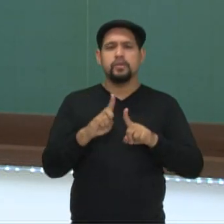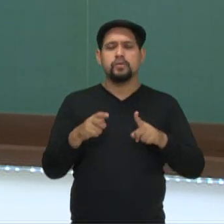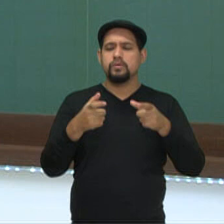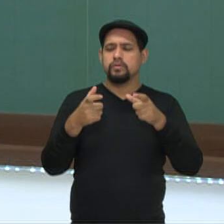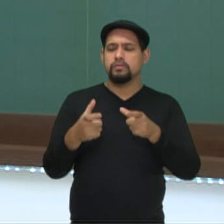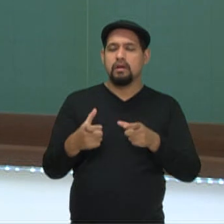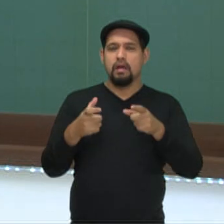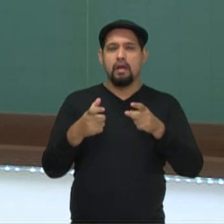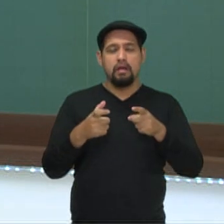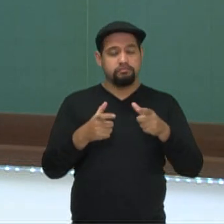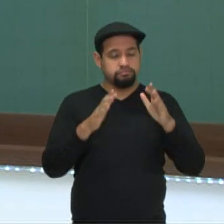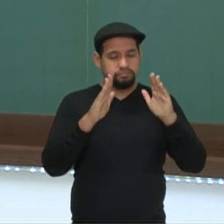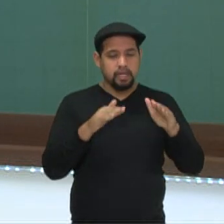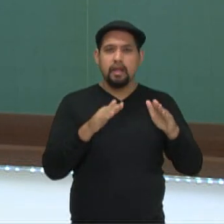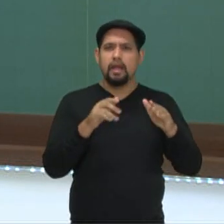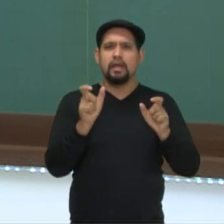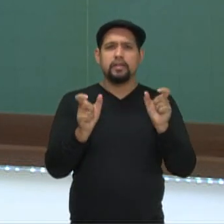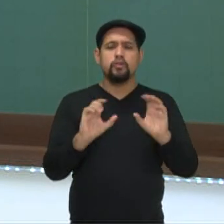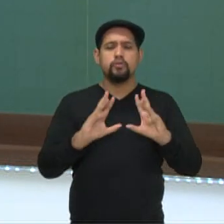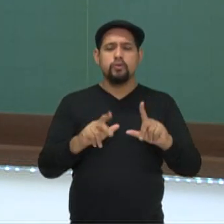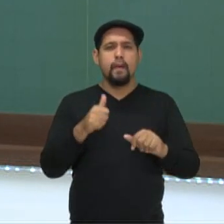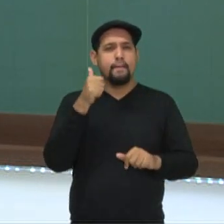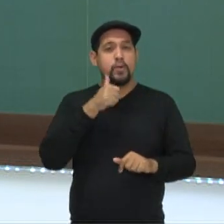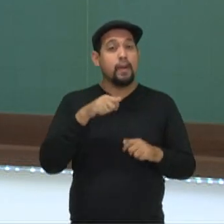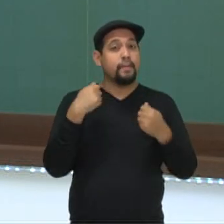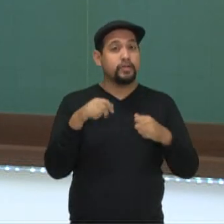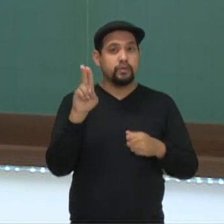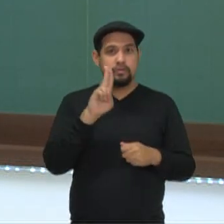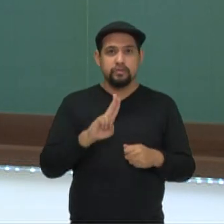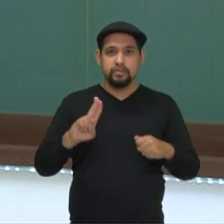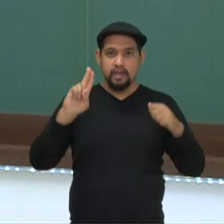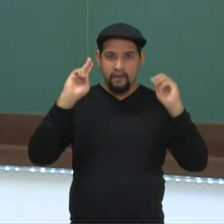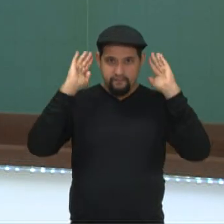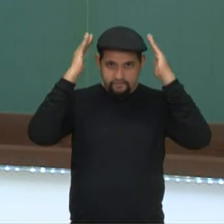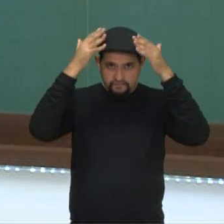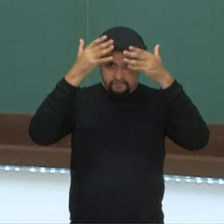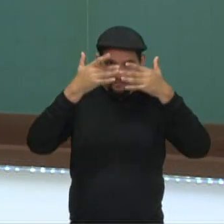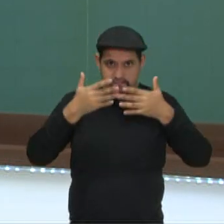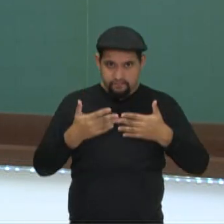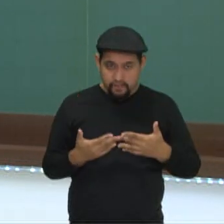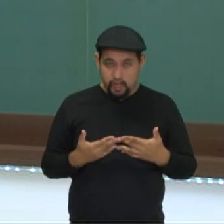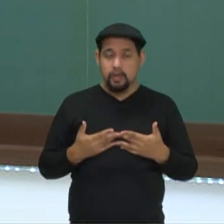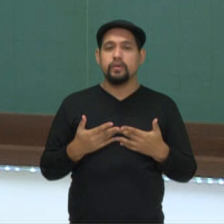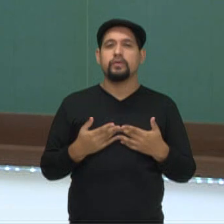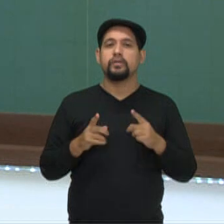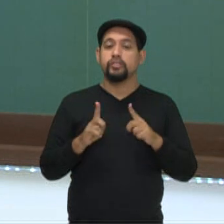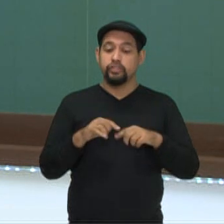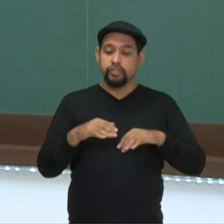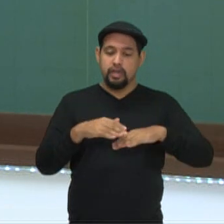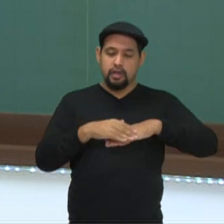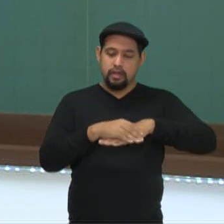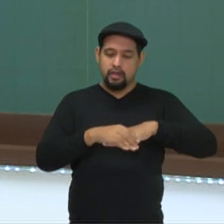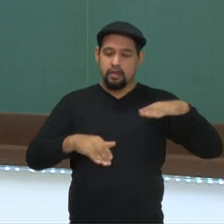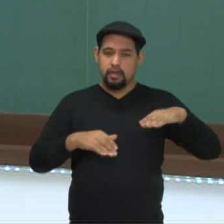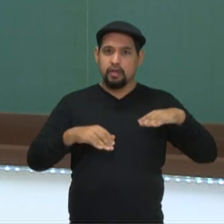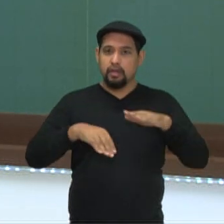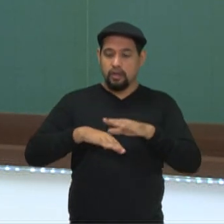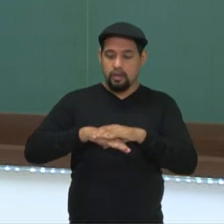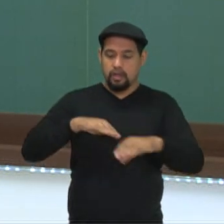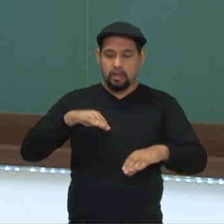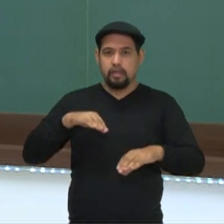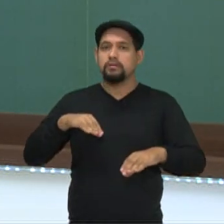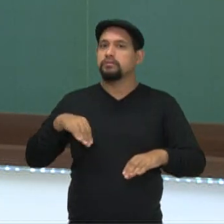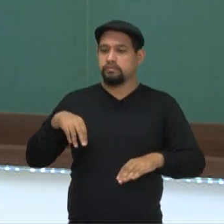lugar sagrado. Característica, todas as mulheres têm que entrar com véu, então na porta tem véu. Tirar o calçado, todas as pessoas